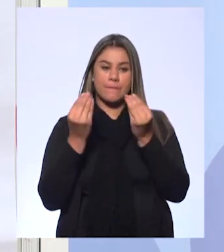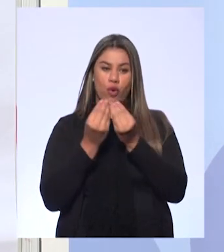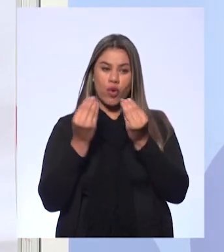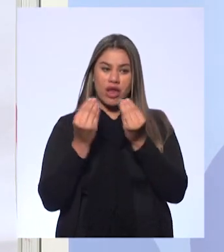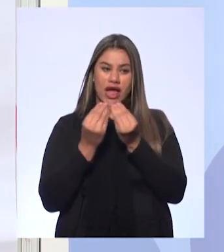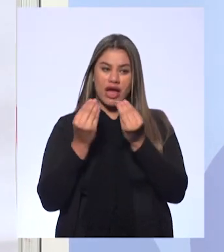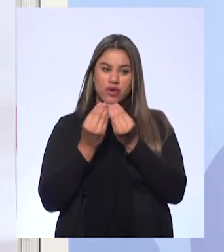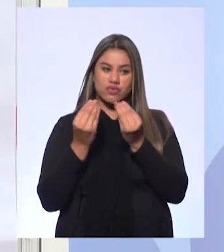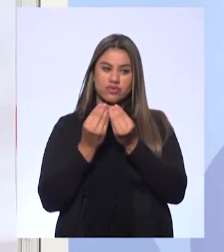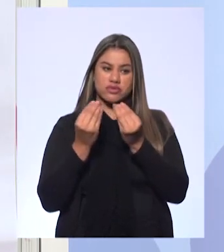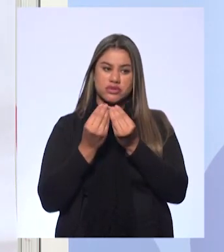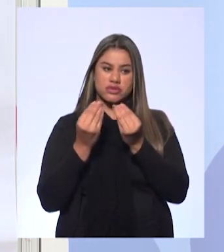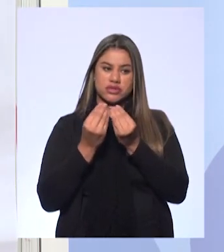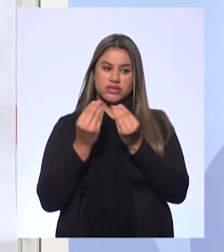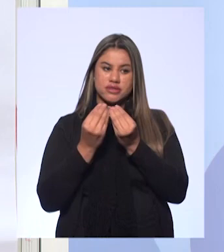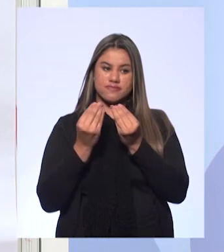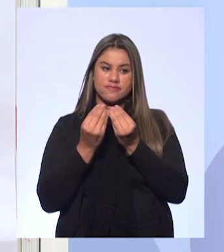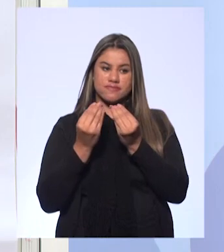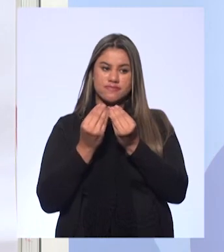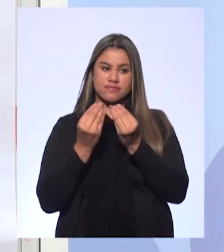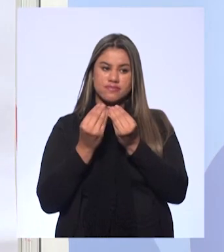oxigênio,